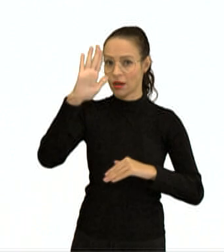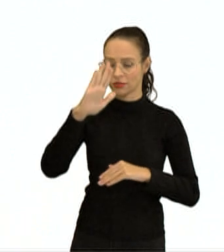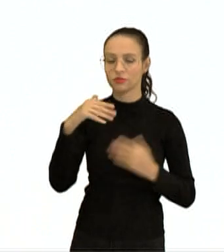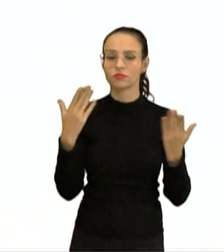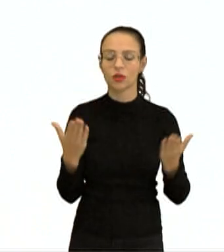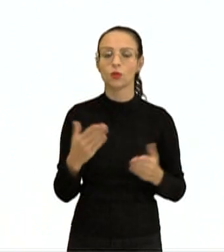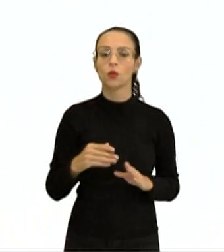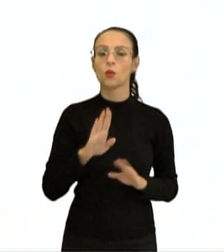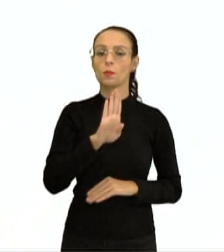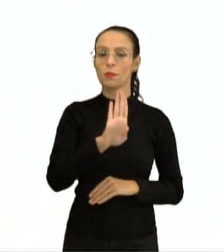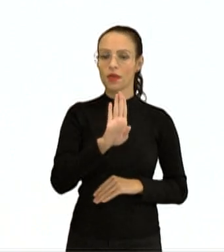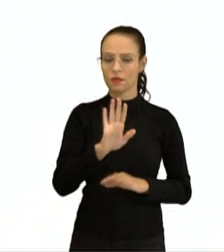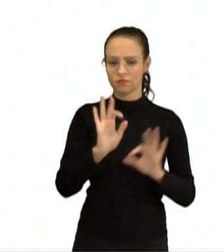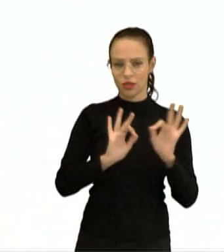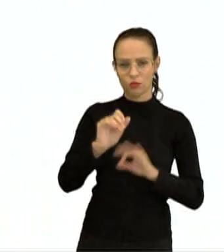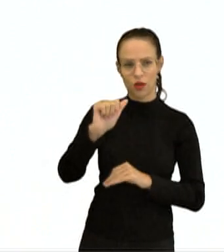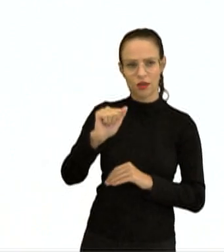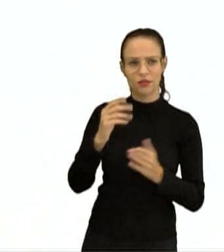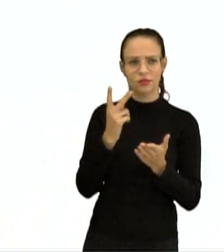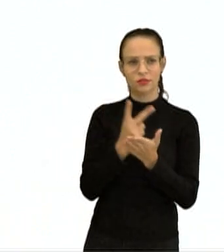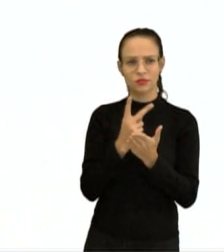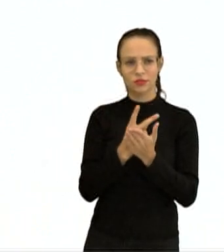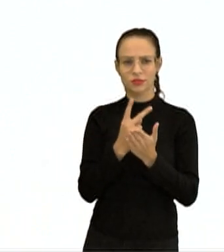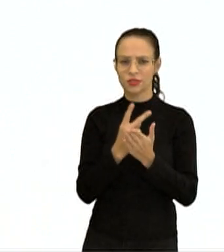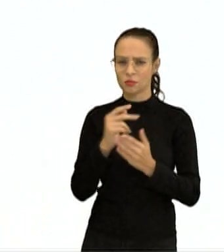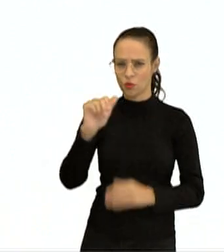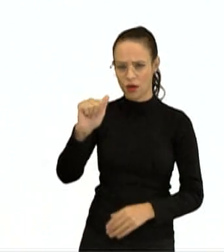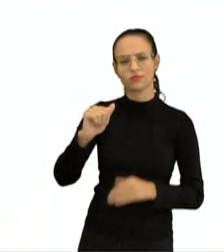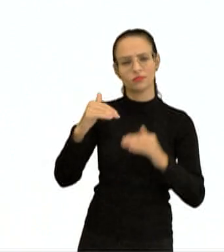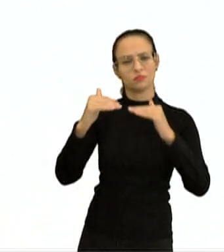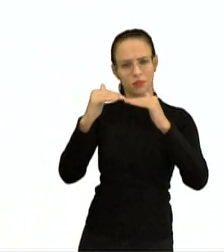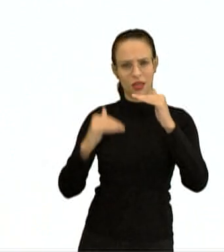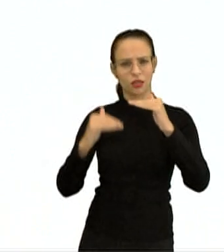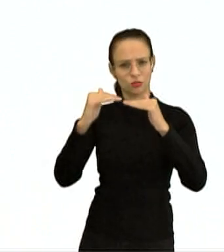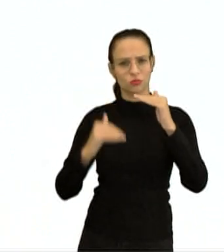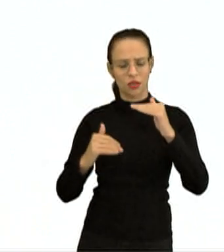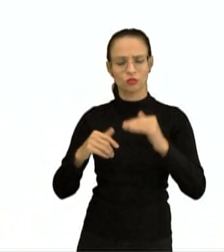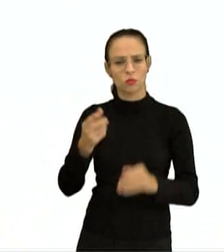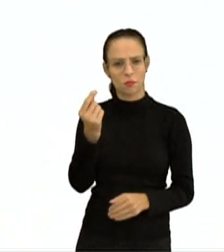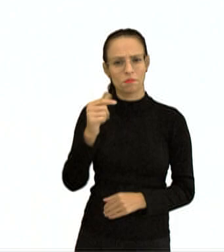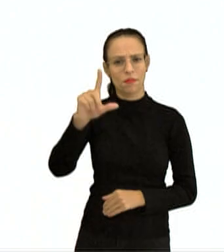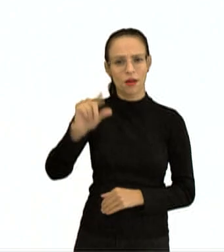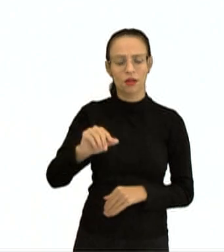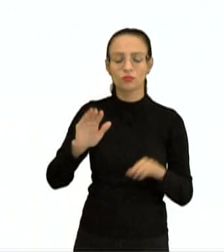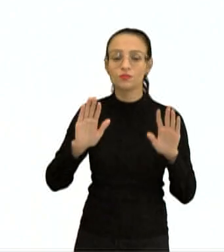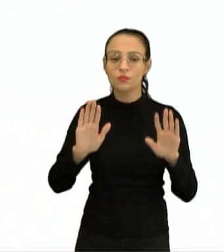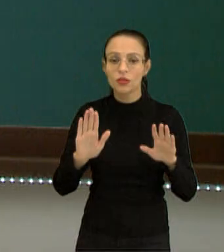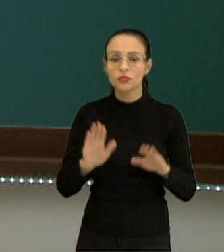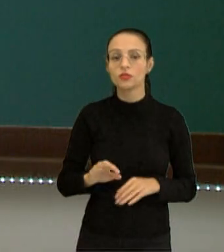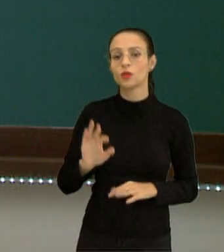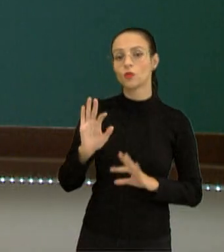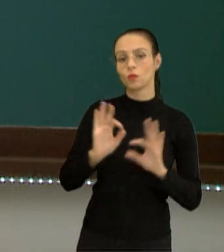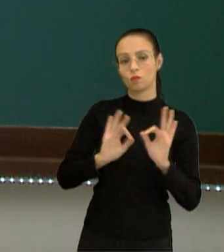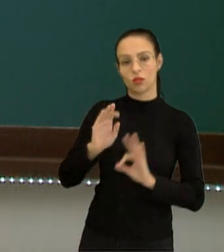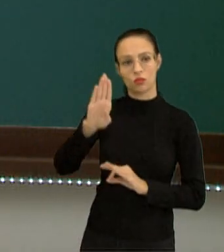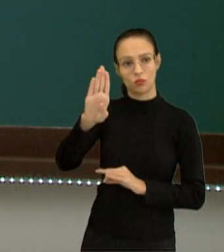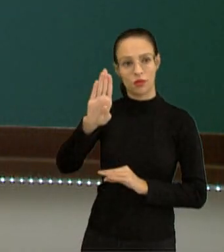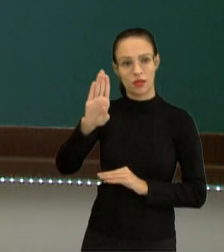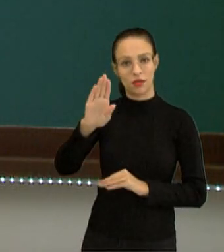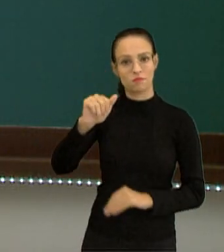Então, o plano A está sempre abaixo do plano B, tá vendo? Ó? Sempre abaixo. E o plano B está aqui